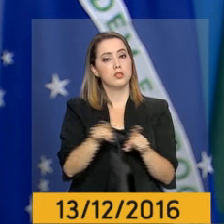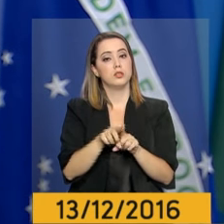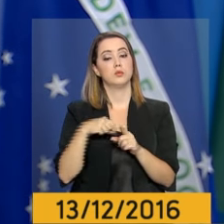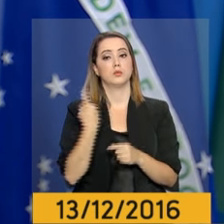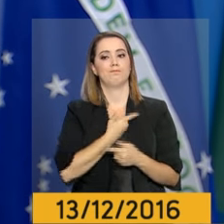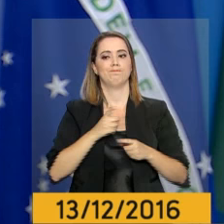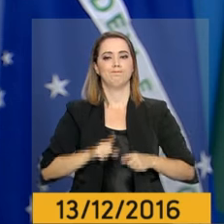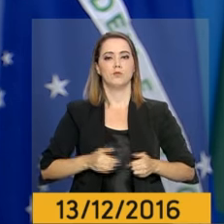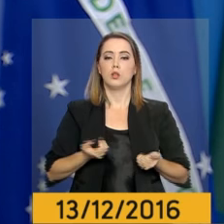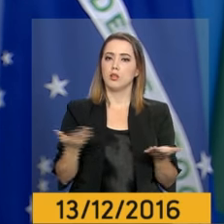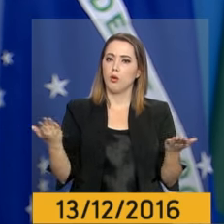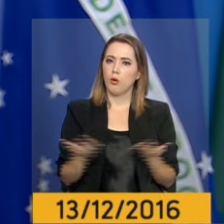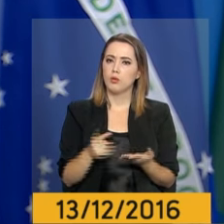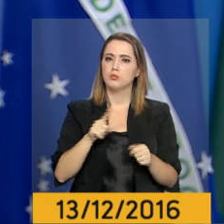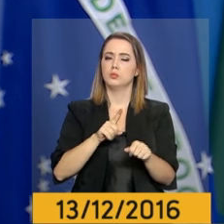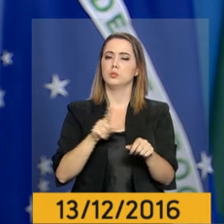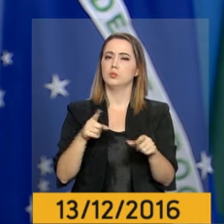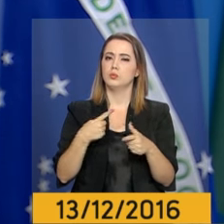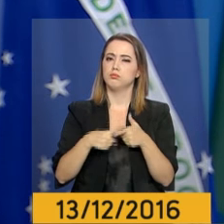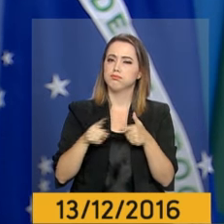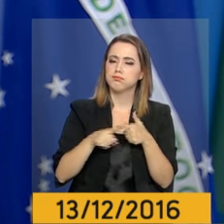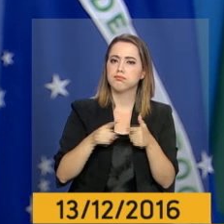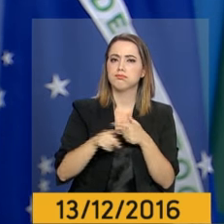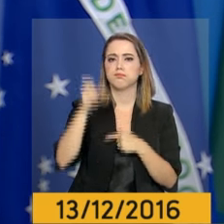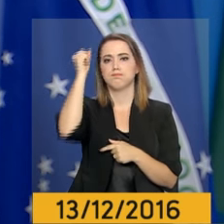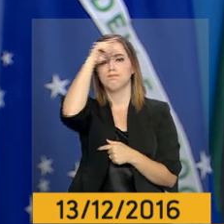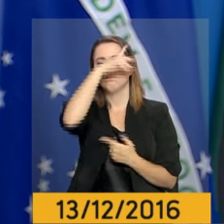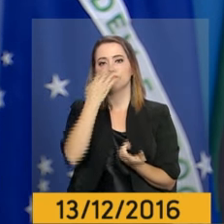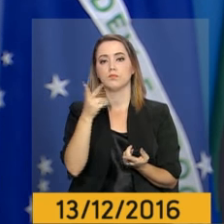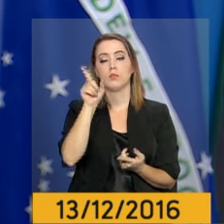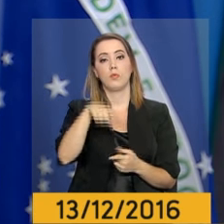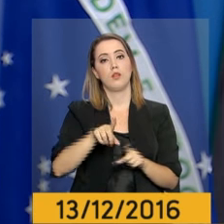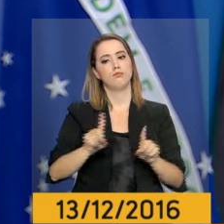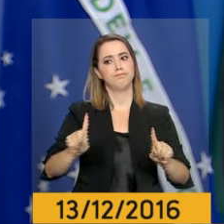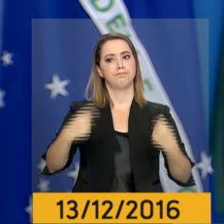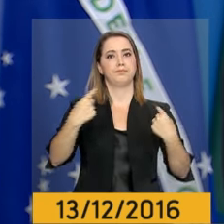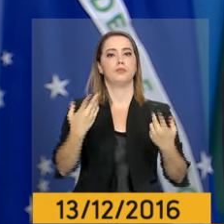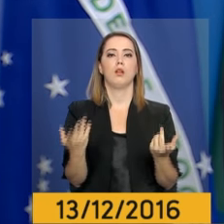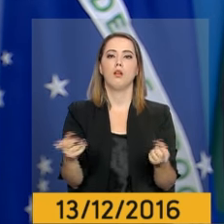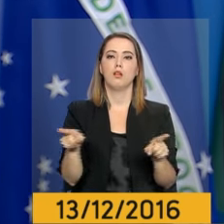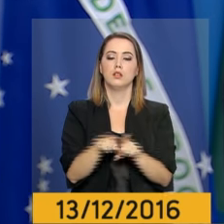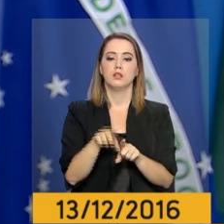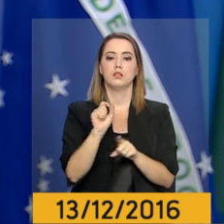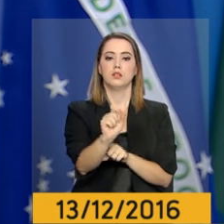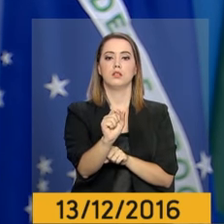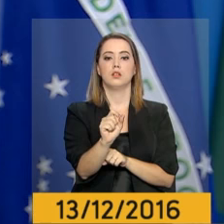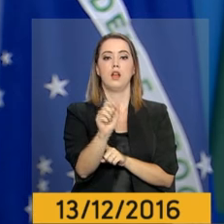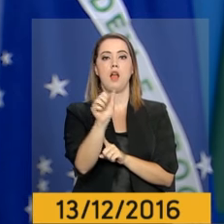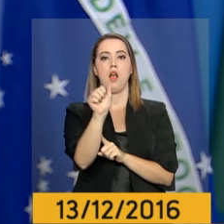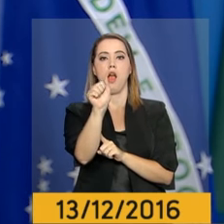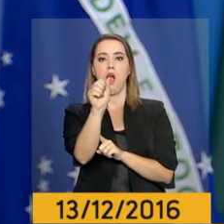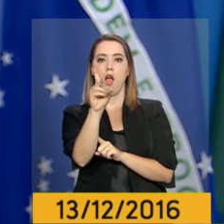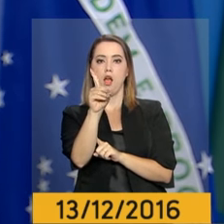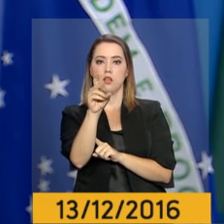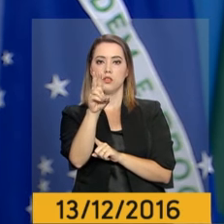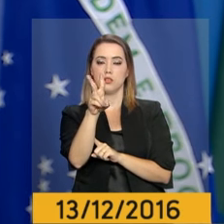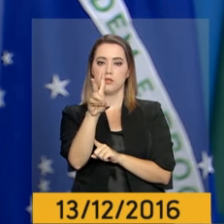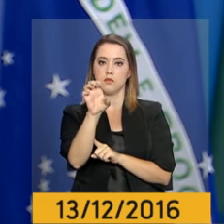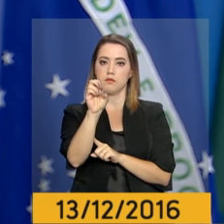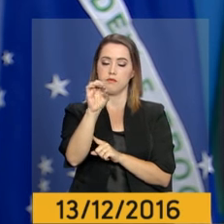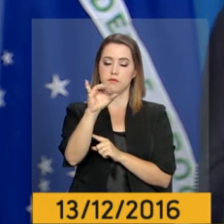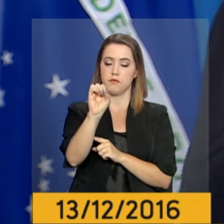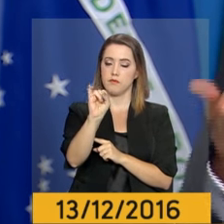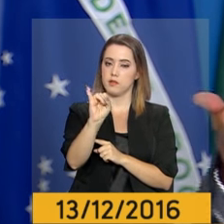muitas adversidades, mas a adversidade é um vocábulo que vem adverso. Nós estamos enfrentando a